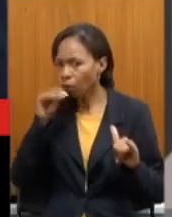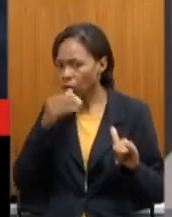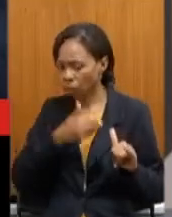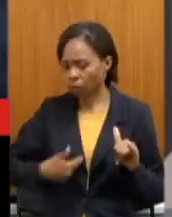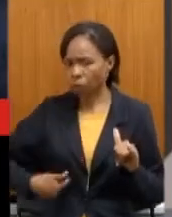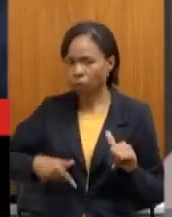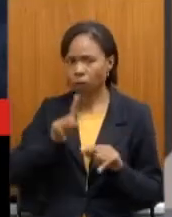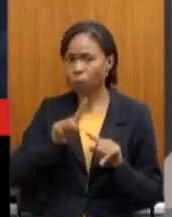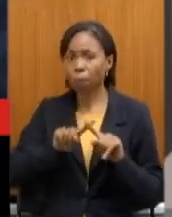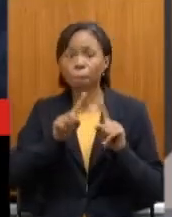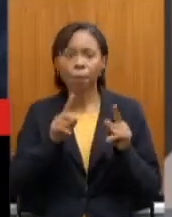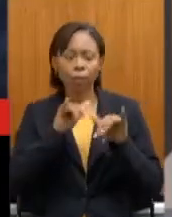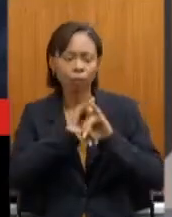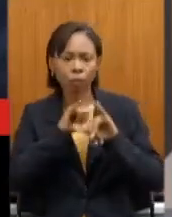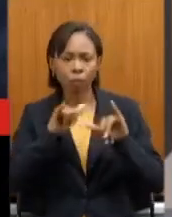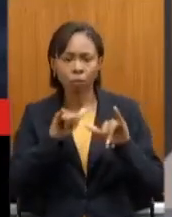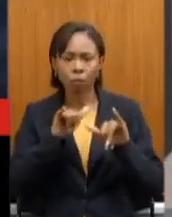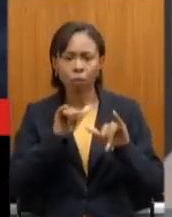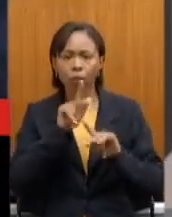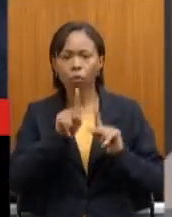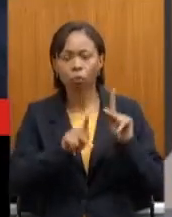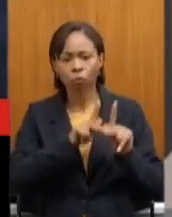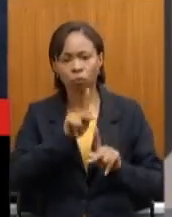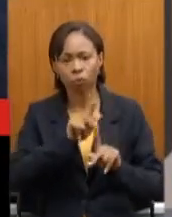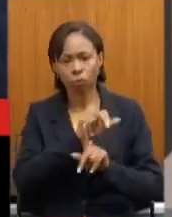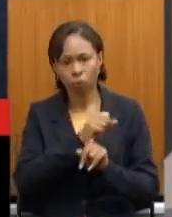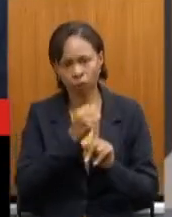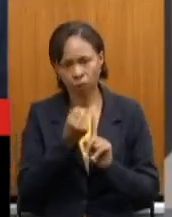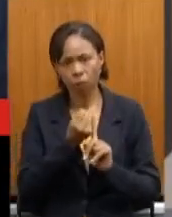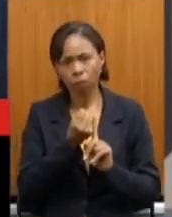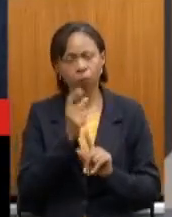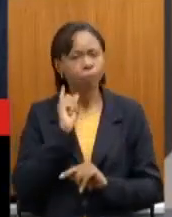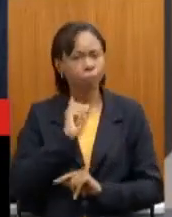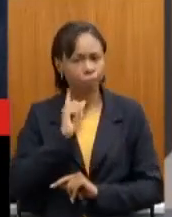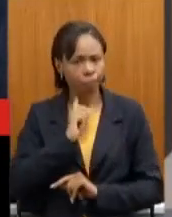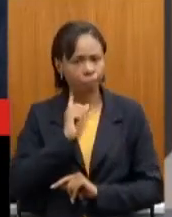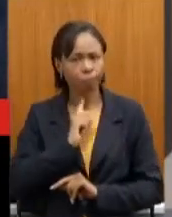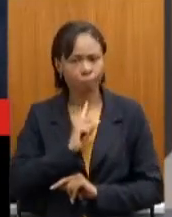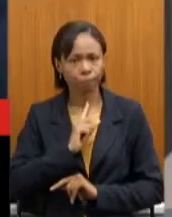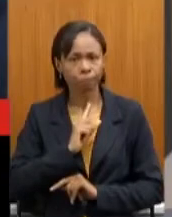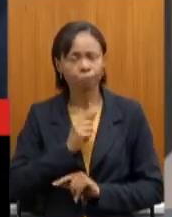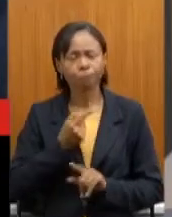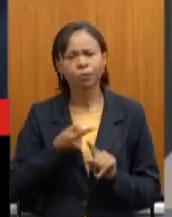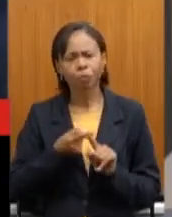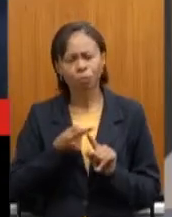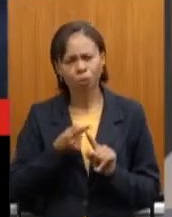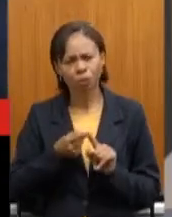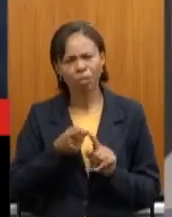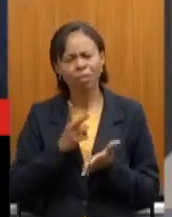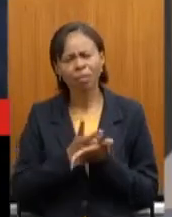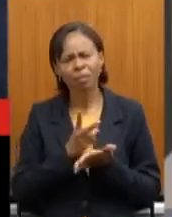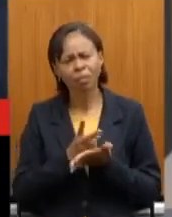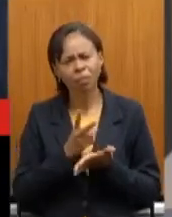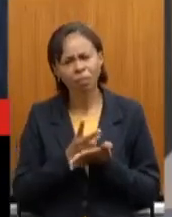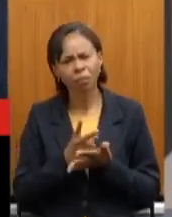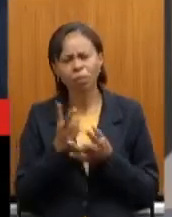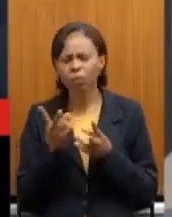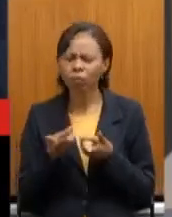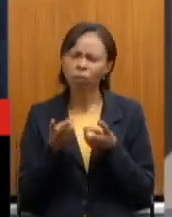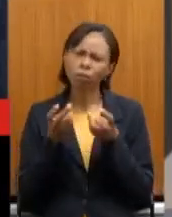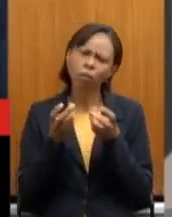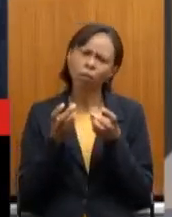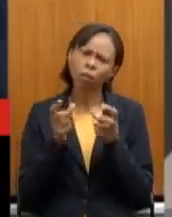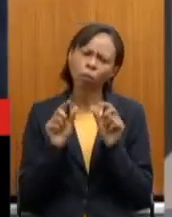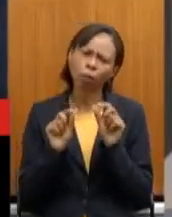mas a população de minas gerais é isso porque nós temos ouvido constantemente que só